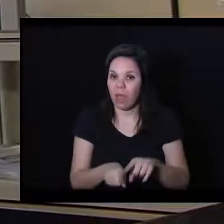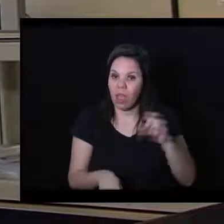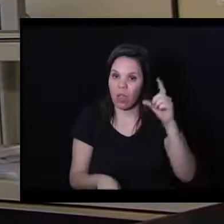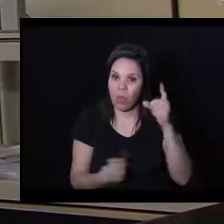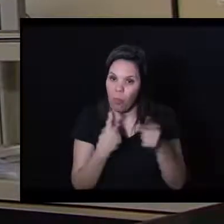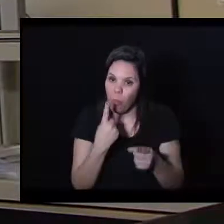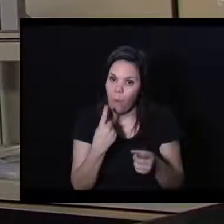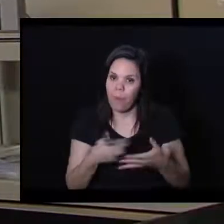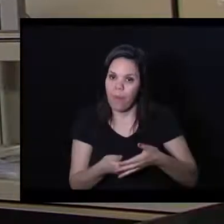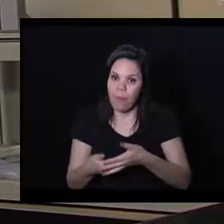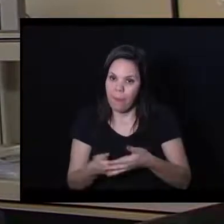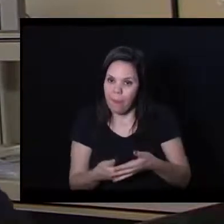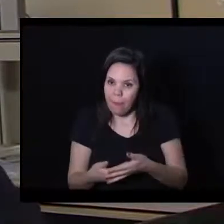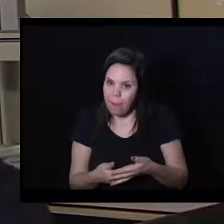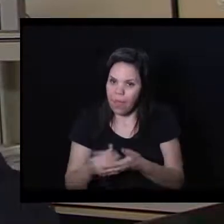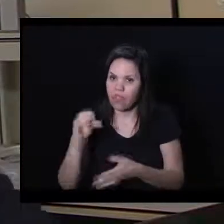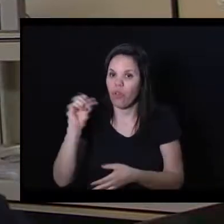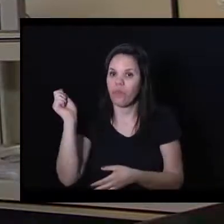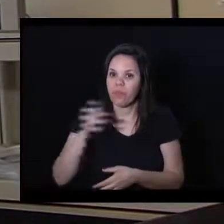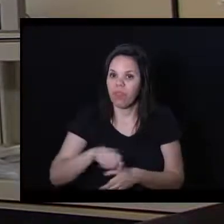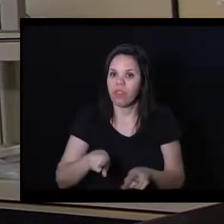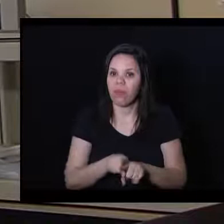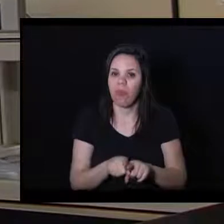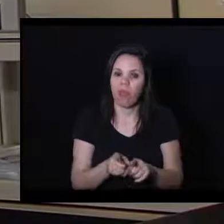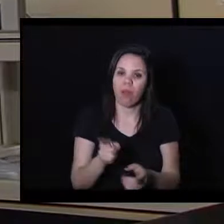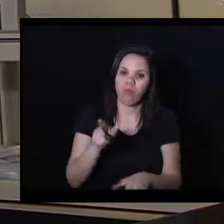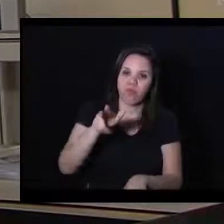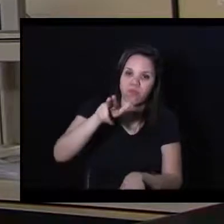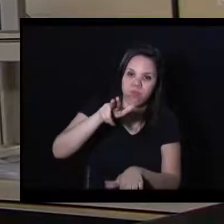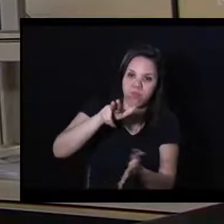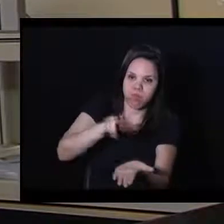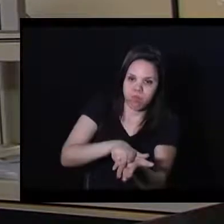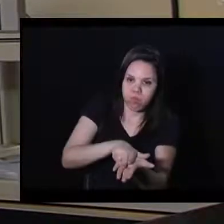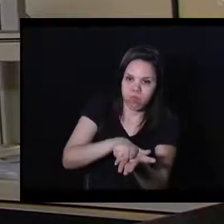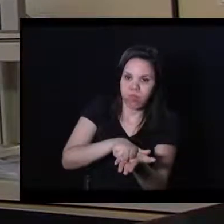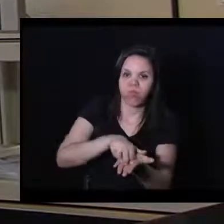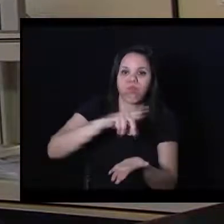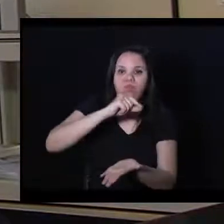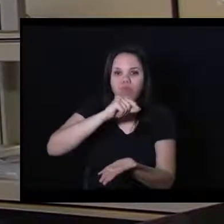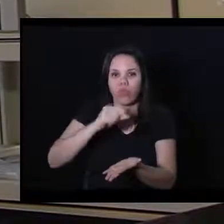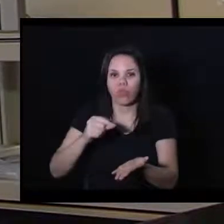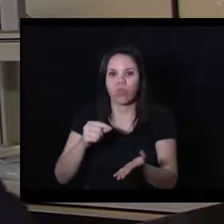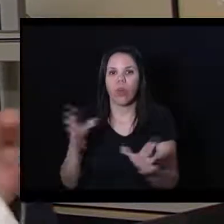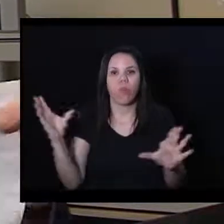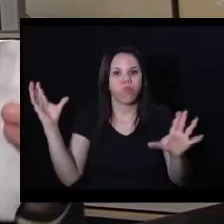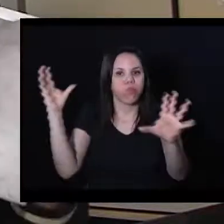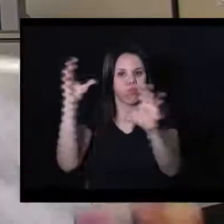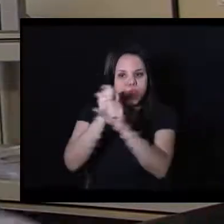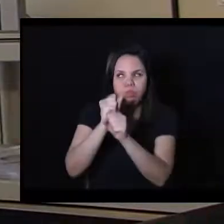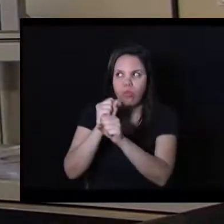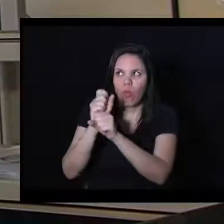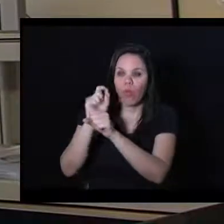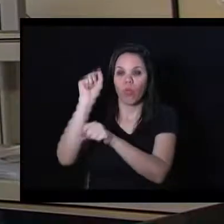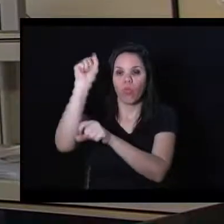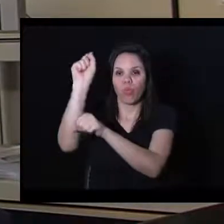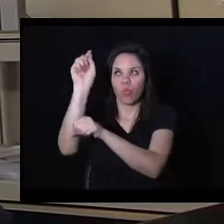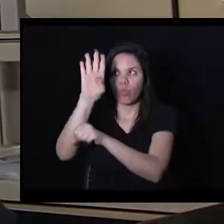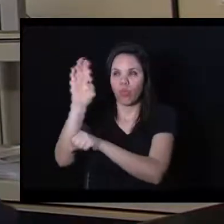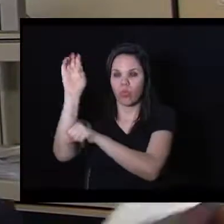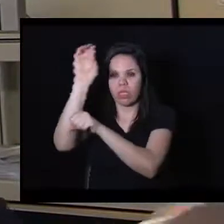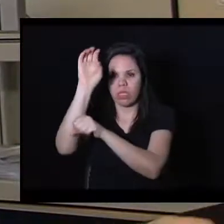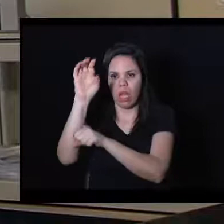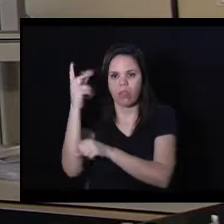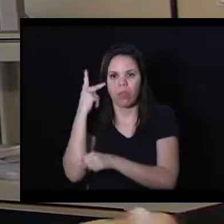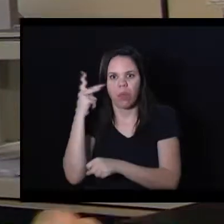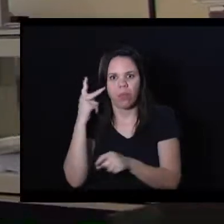meses que está internado. E no estado inteiro de São Paulo são 484 casos de sarampo.